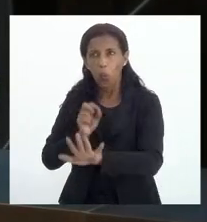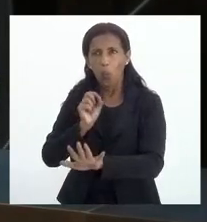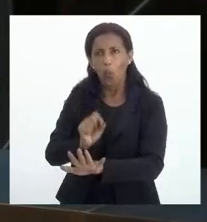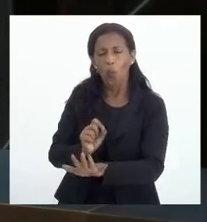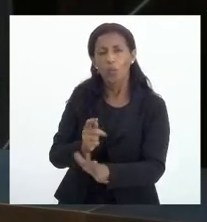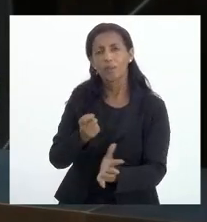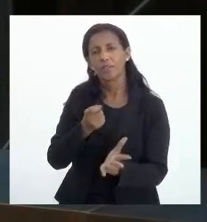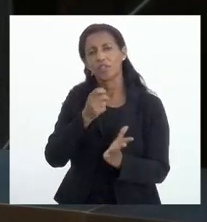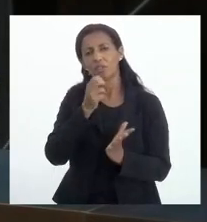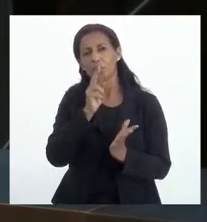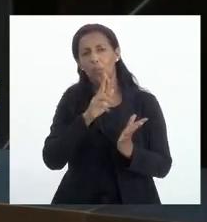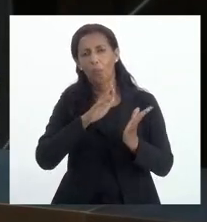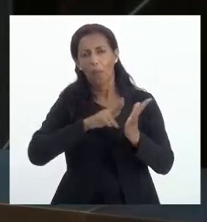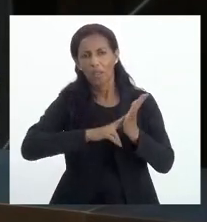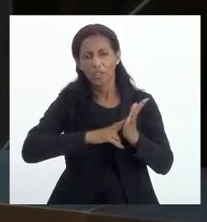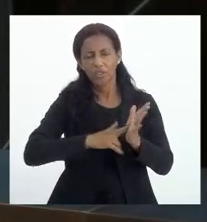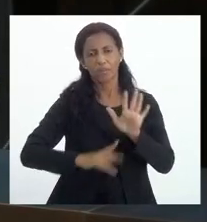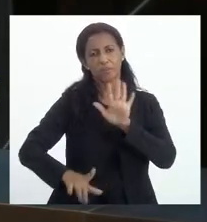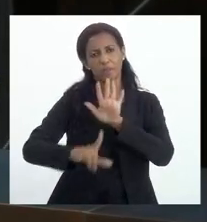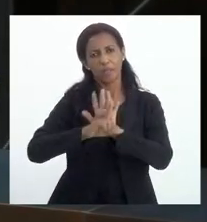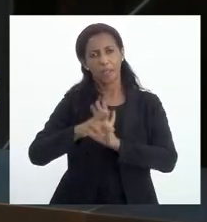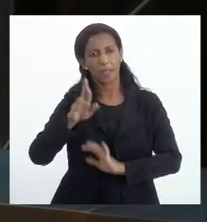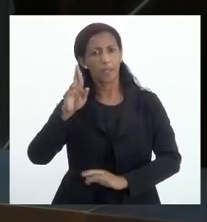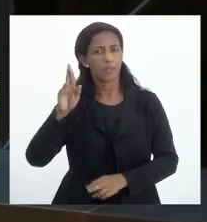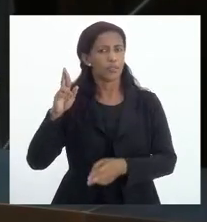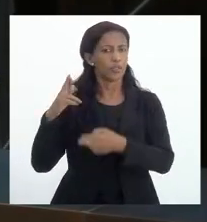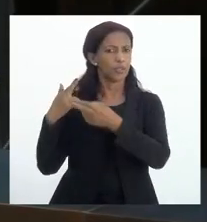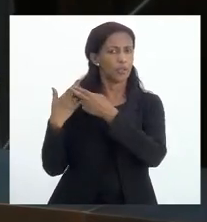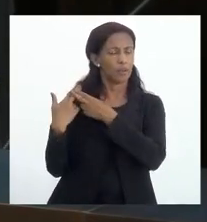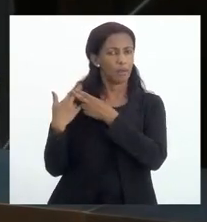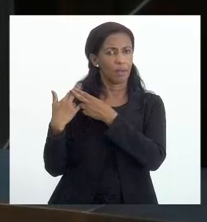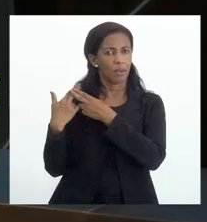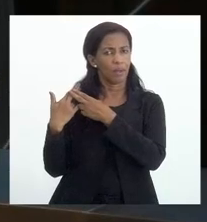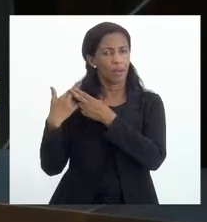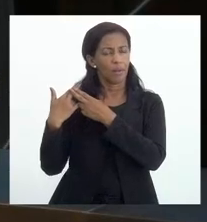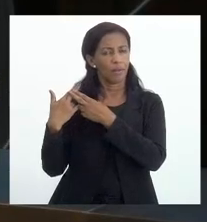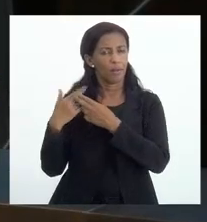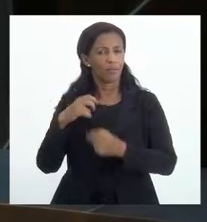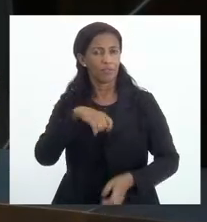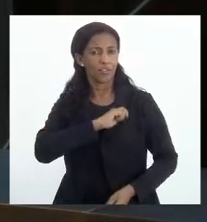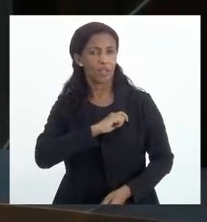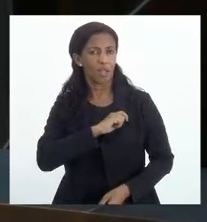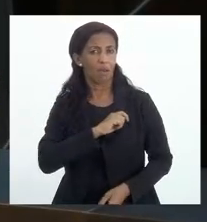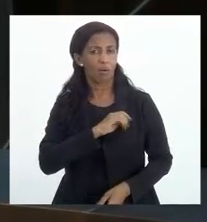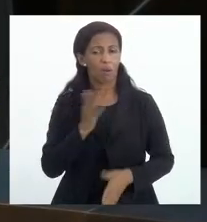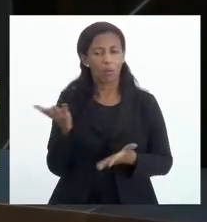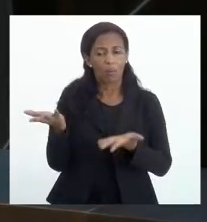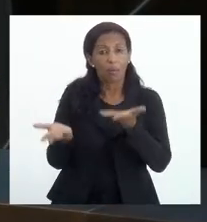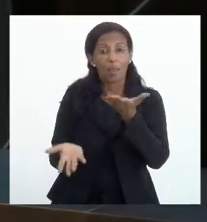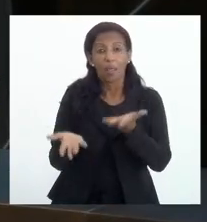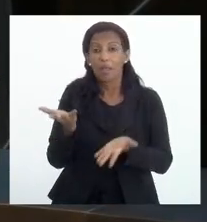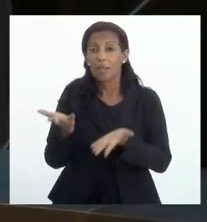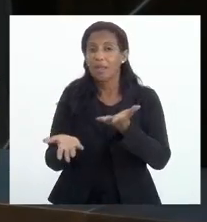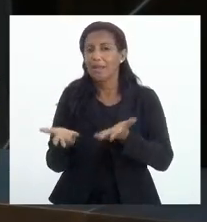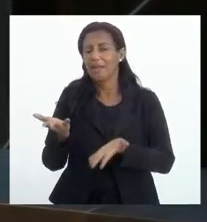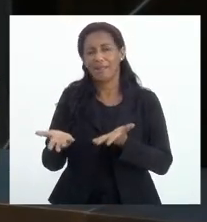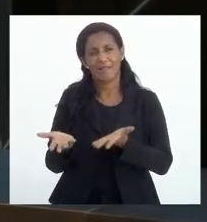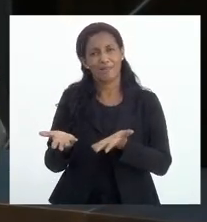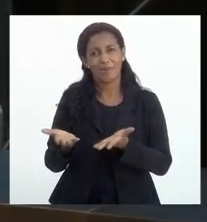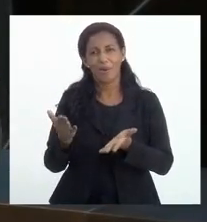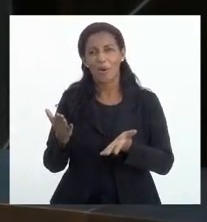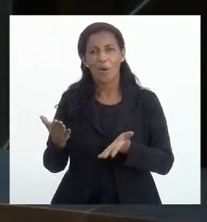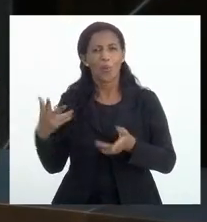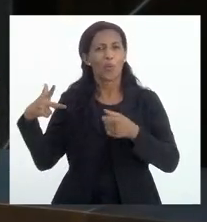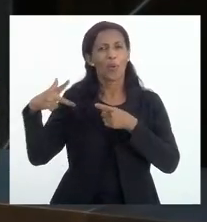num regime, seja na lei de responsabilidade fiscal, é o equilíbrio fiscal e não simplesmente tetar os gastos